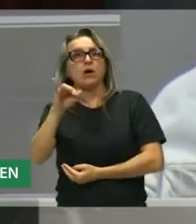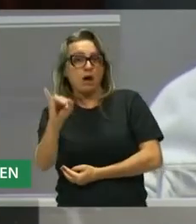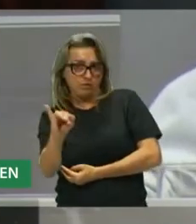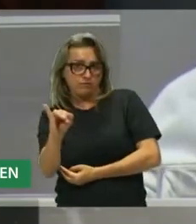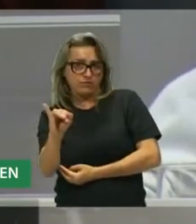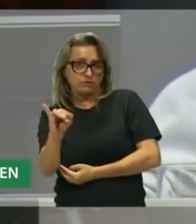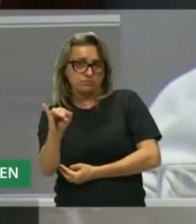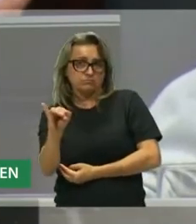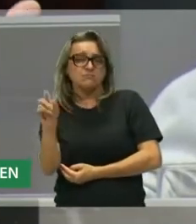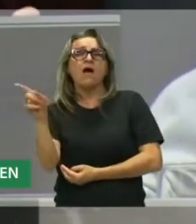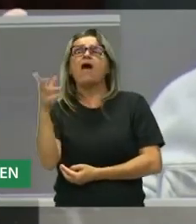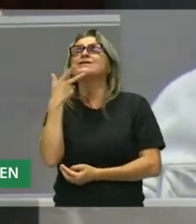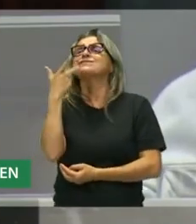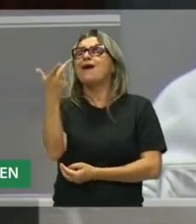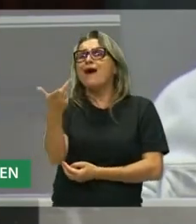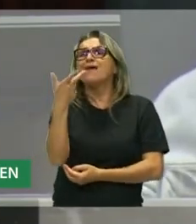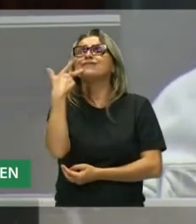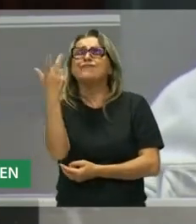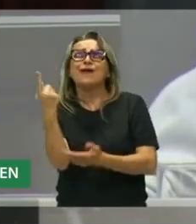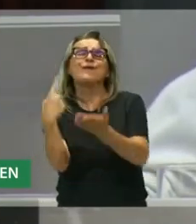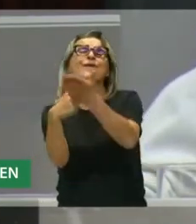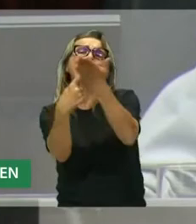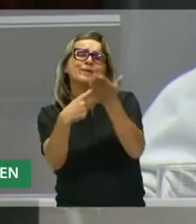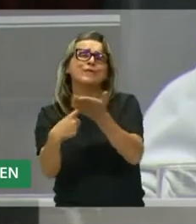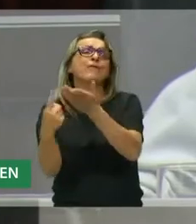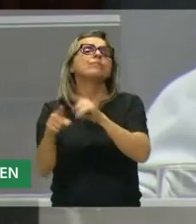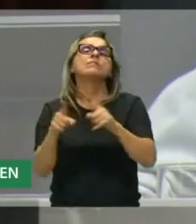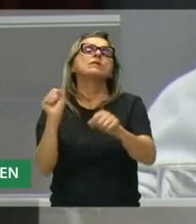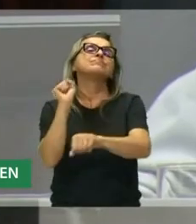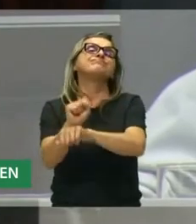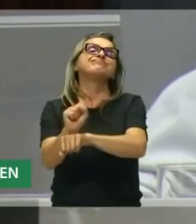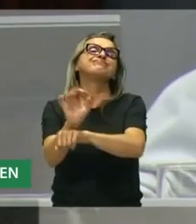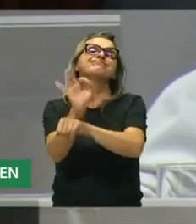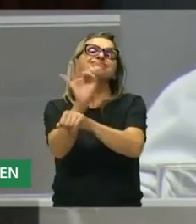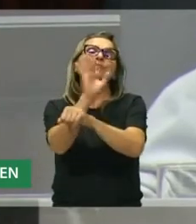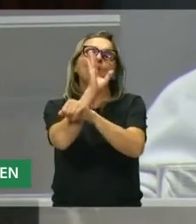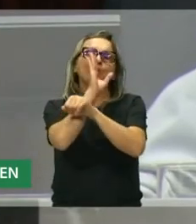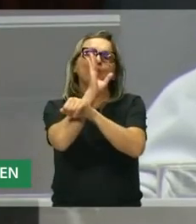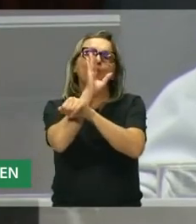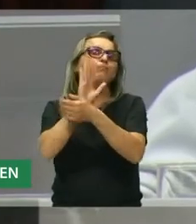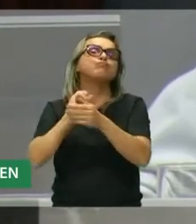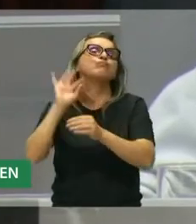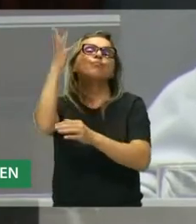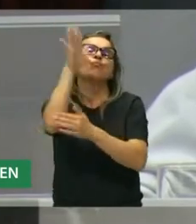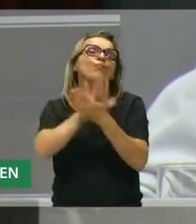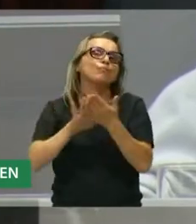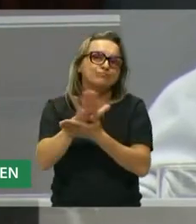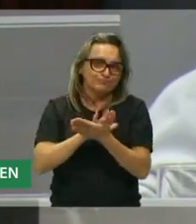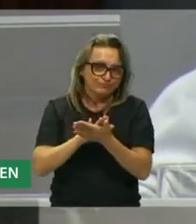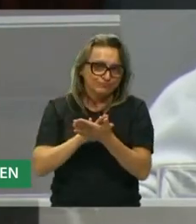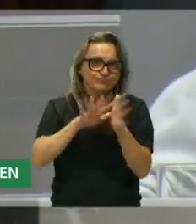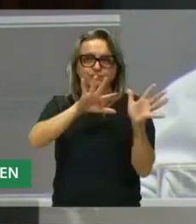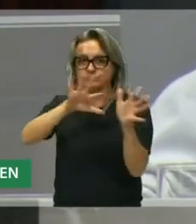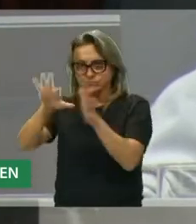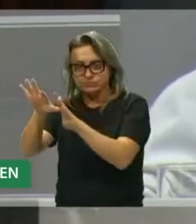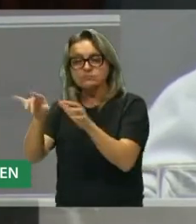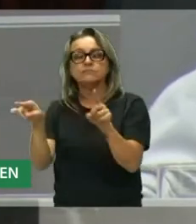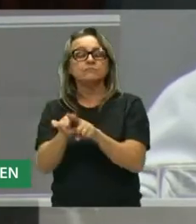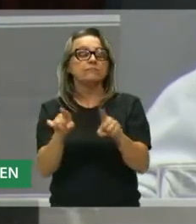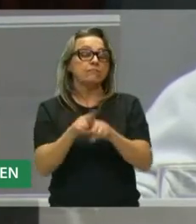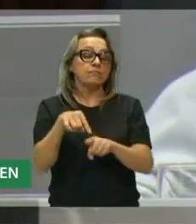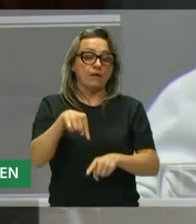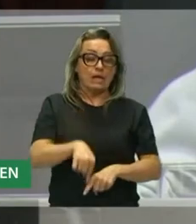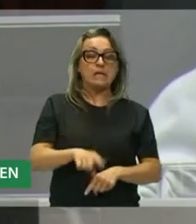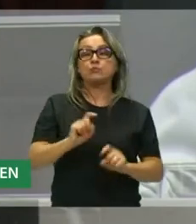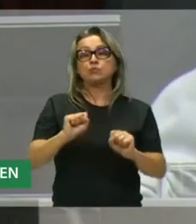lá e as coisas não vão para frente e não andam. Por outro lado, é importante deixar registrado, e aqui não é defesa do